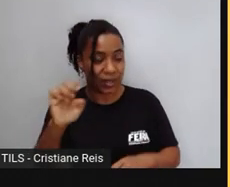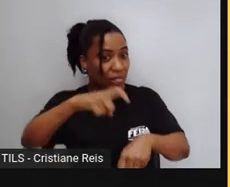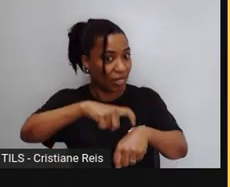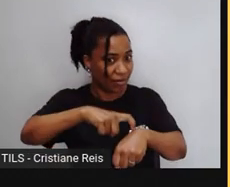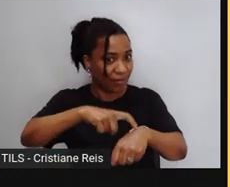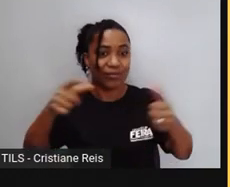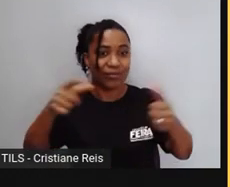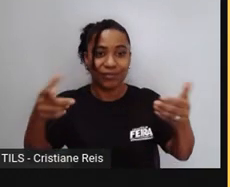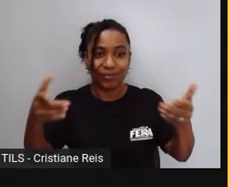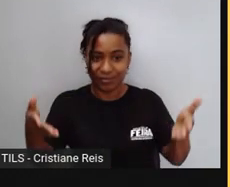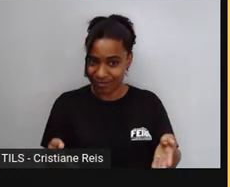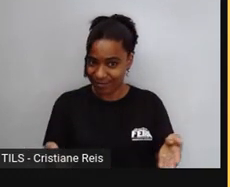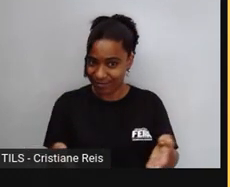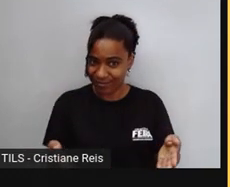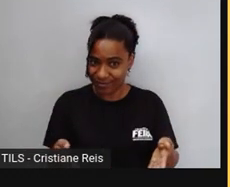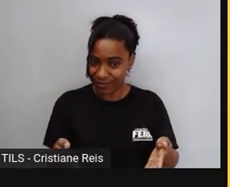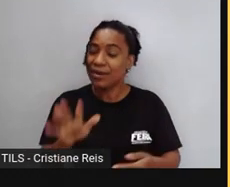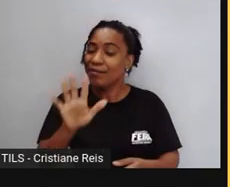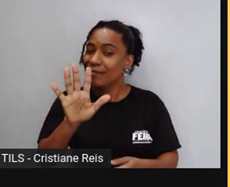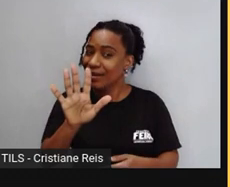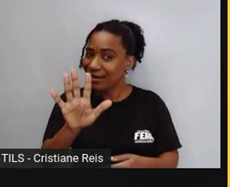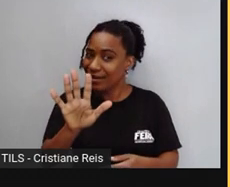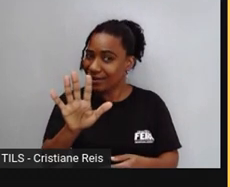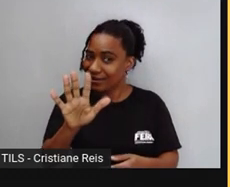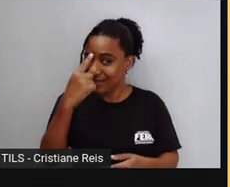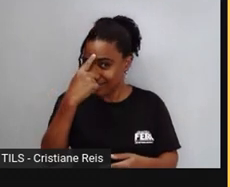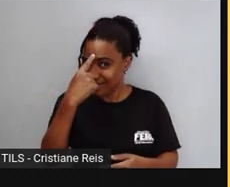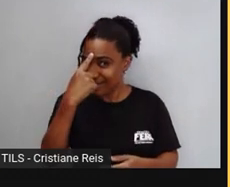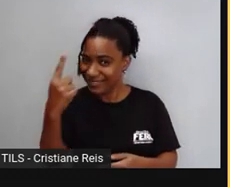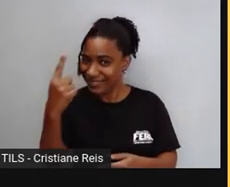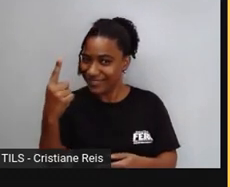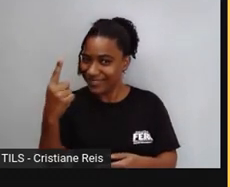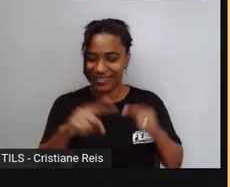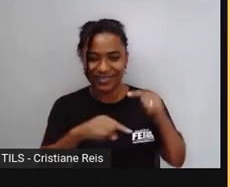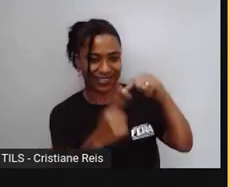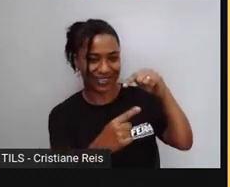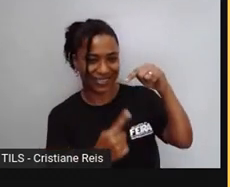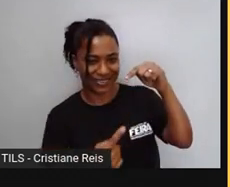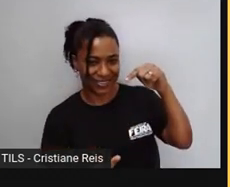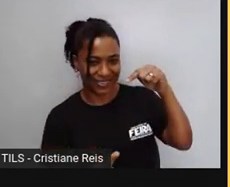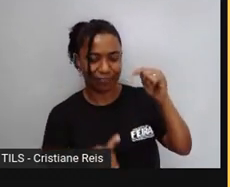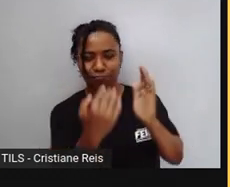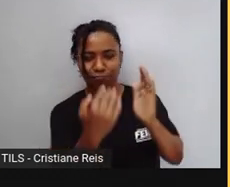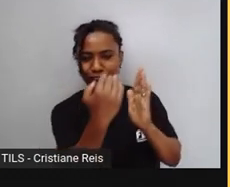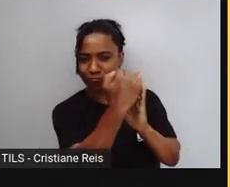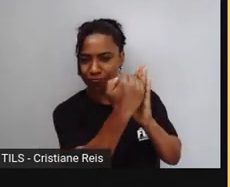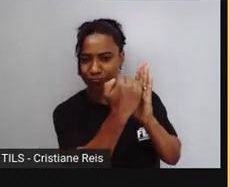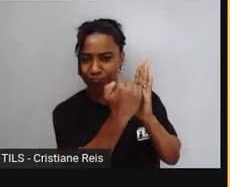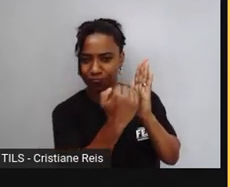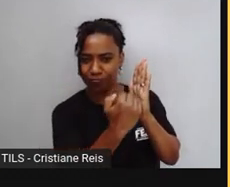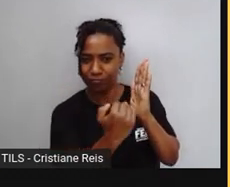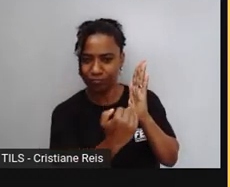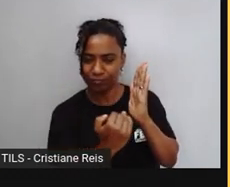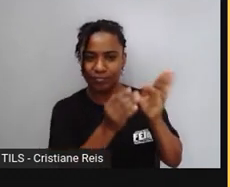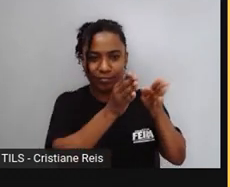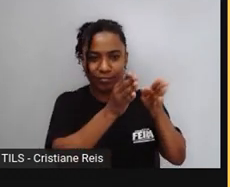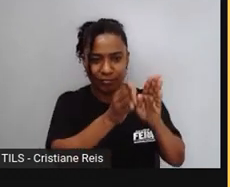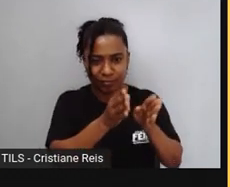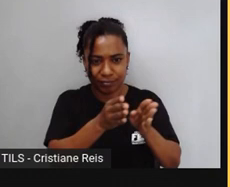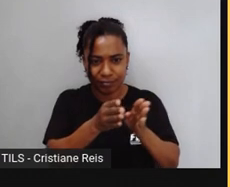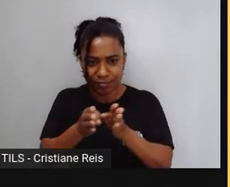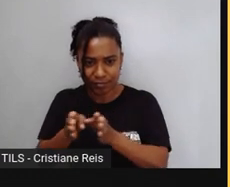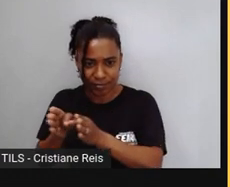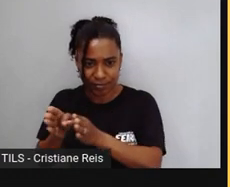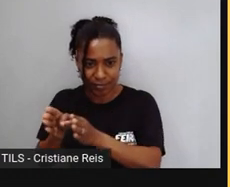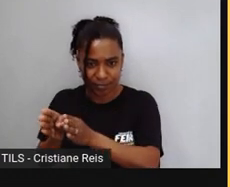Mas não se esqueçam de organizar o nosso caderno de inglês. Segue aí a dica. Escreva o cabeçalho